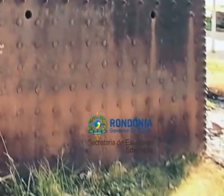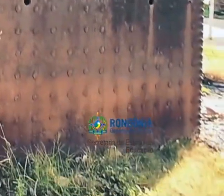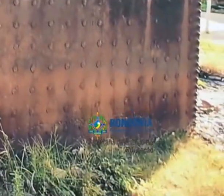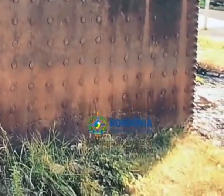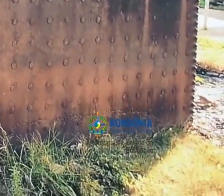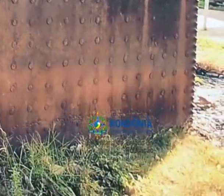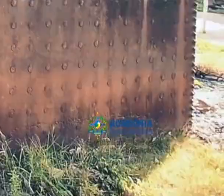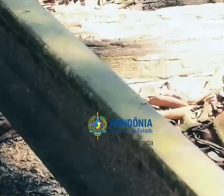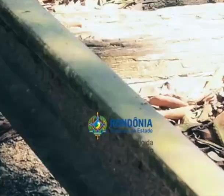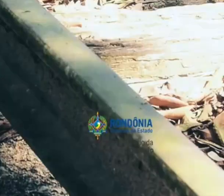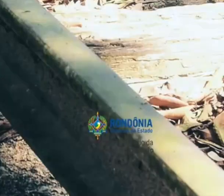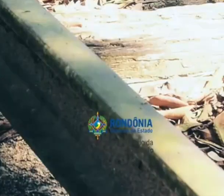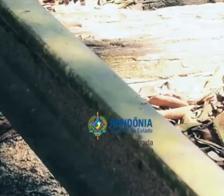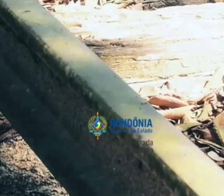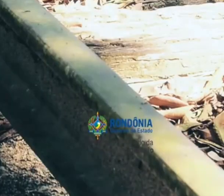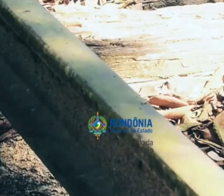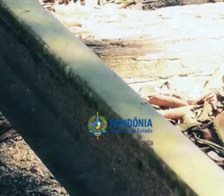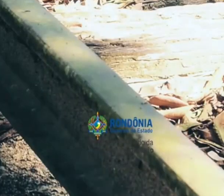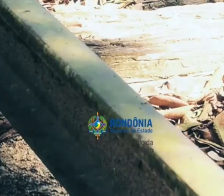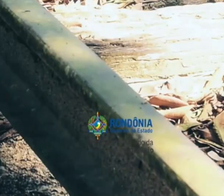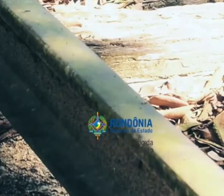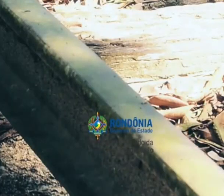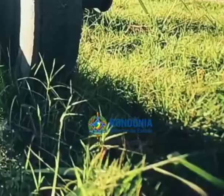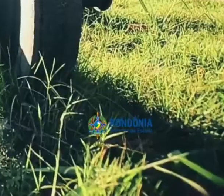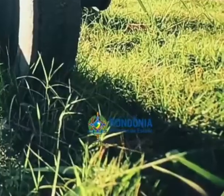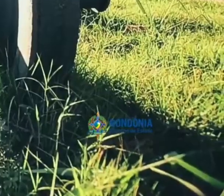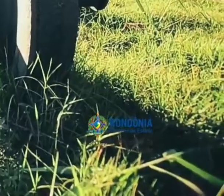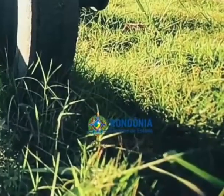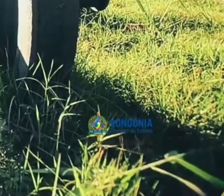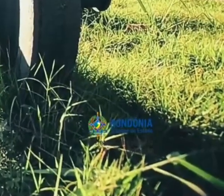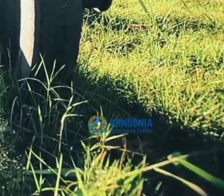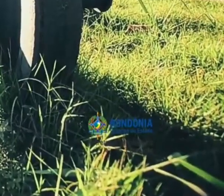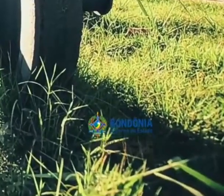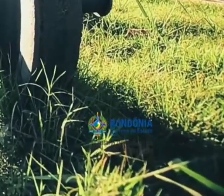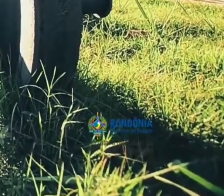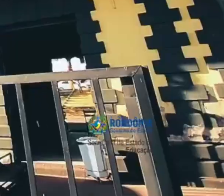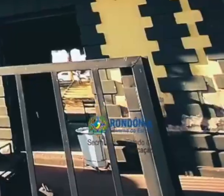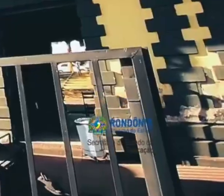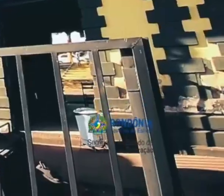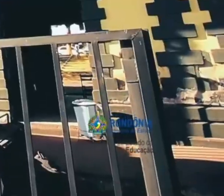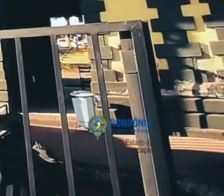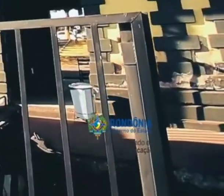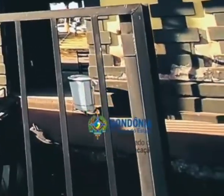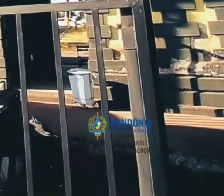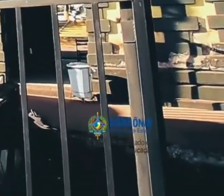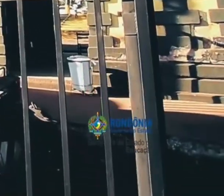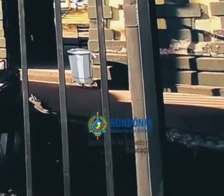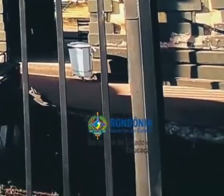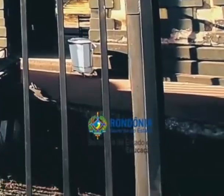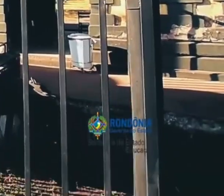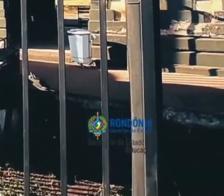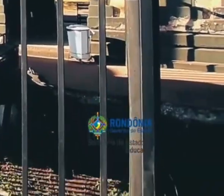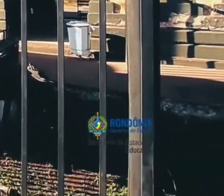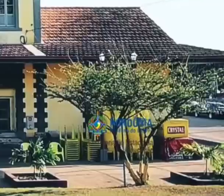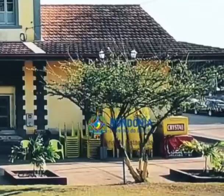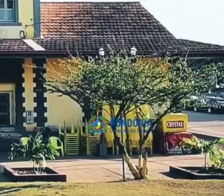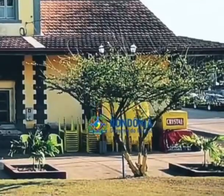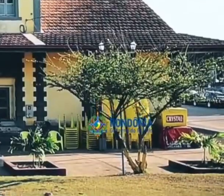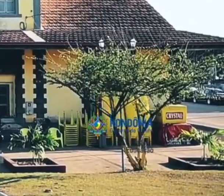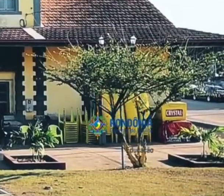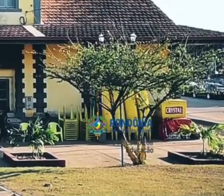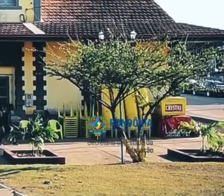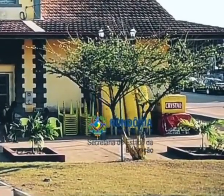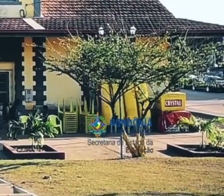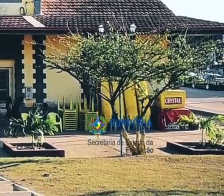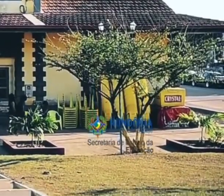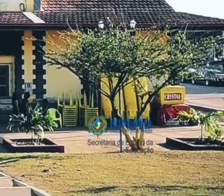inauguração, após ser assentado o último dormente, como simbolismo, foi fincado um prego de ouro na